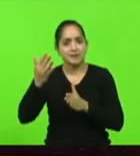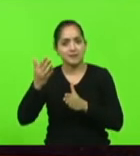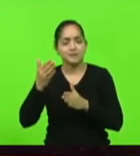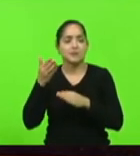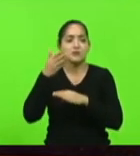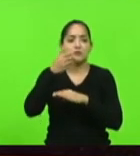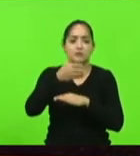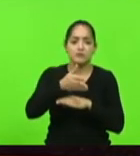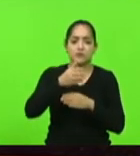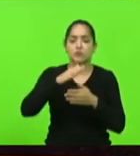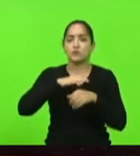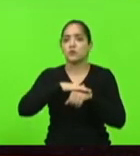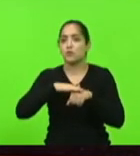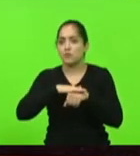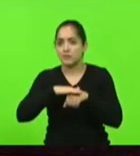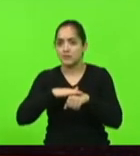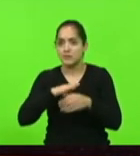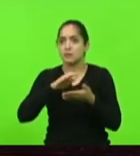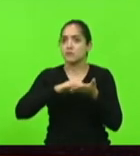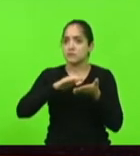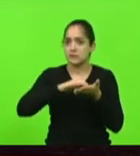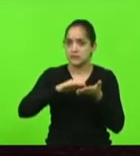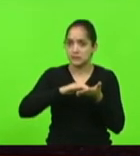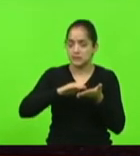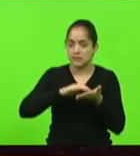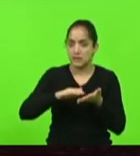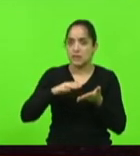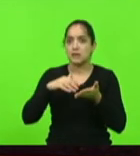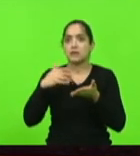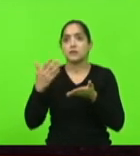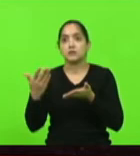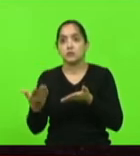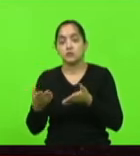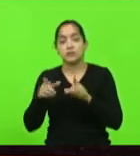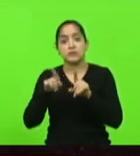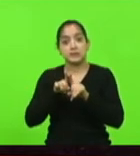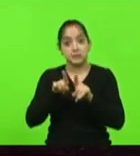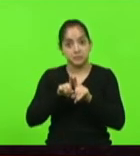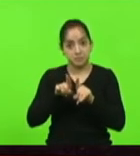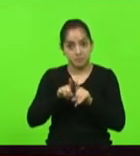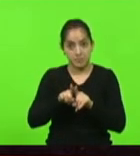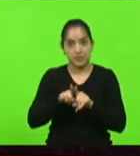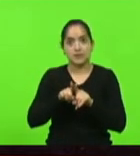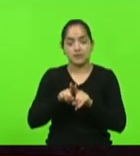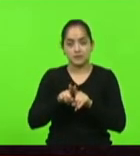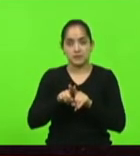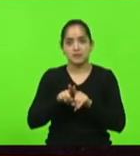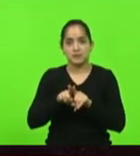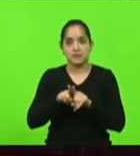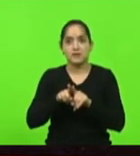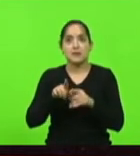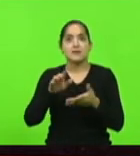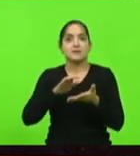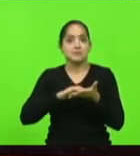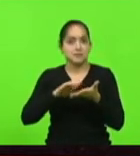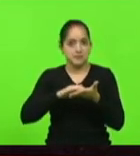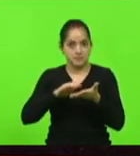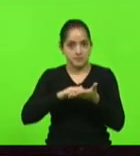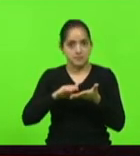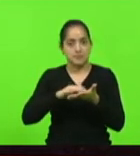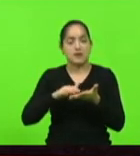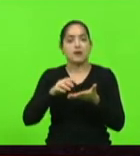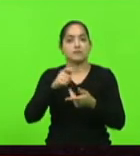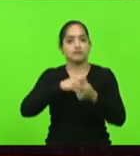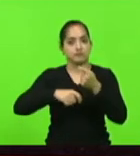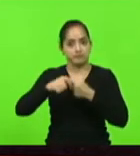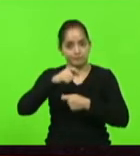da Casa Civil, falei com o secretário até mesmo da Fazenda, o que tem que ver o secretário da Fazenda, mas era um secretário influente